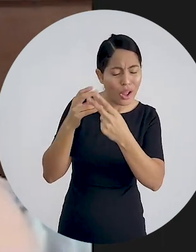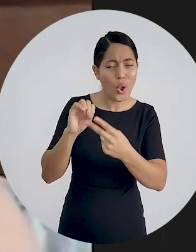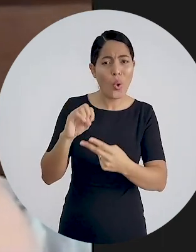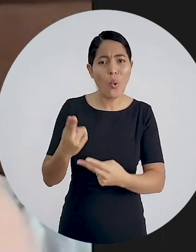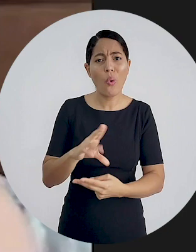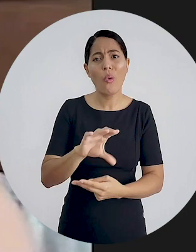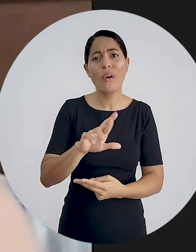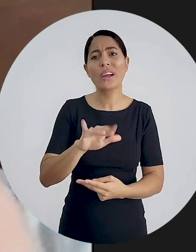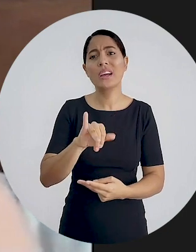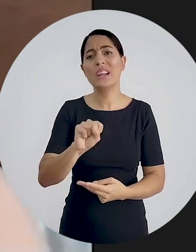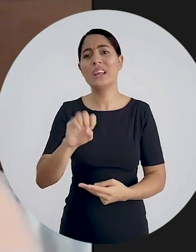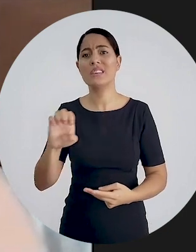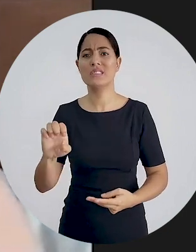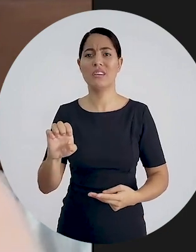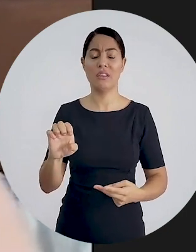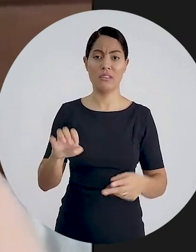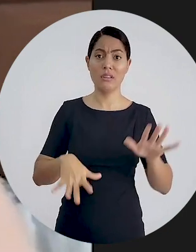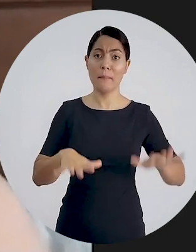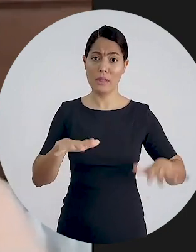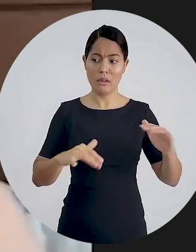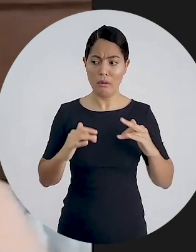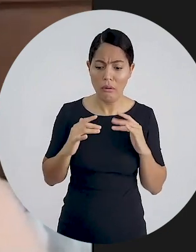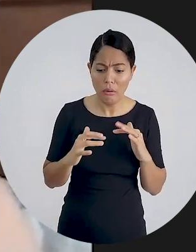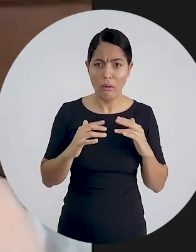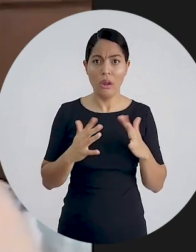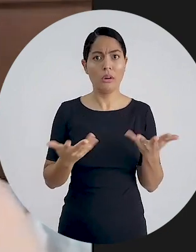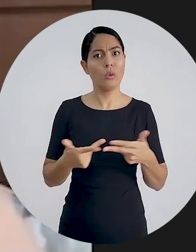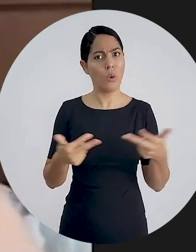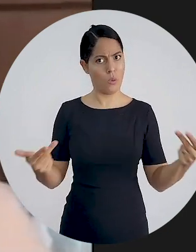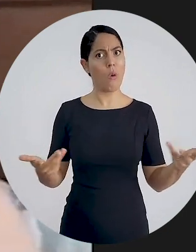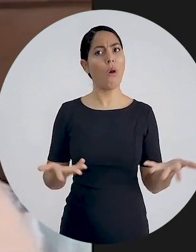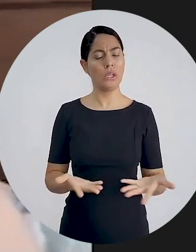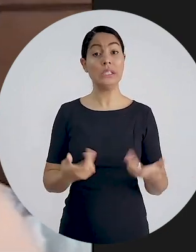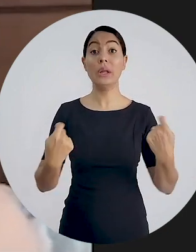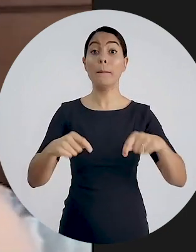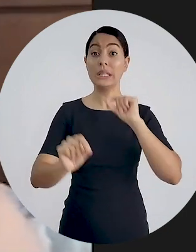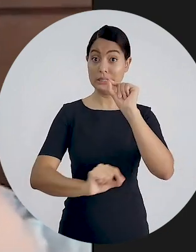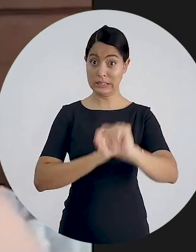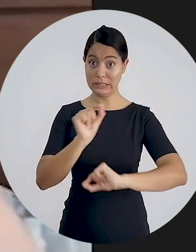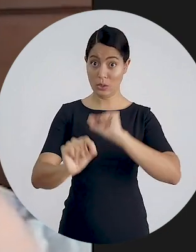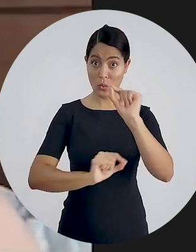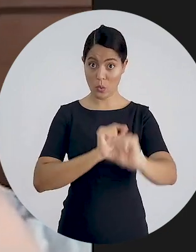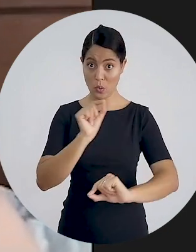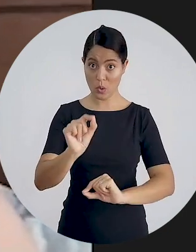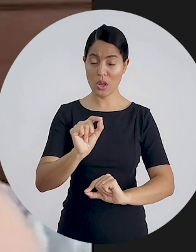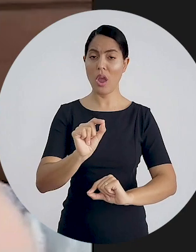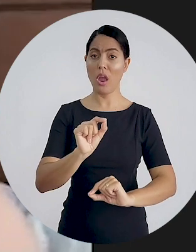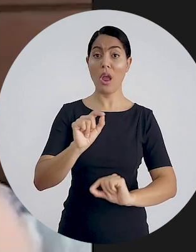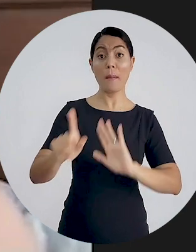alguma frustração. Então, é importantíssimo que isso seja cobrado nas salas